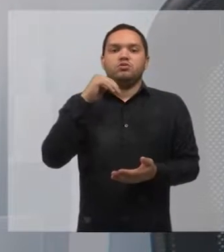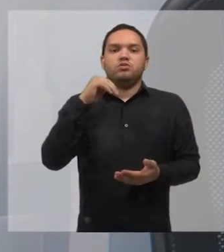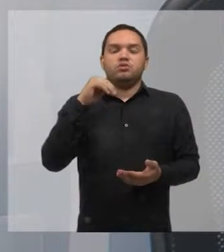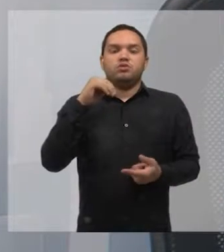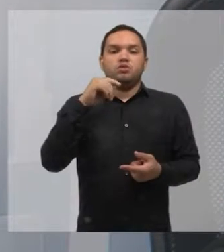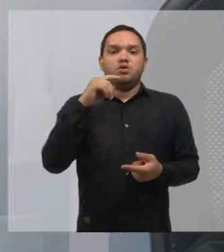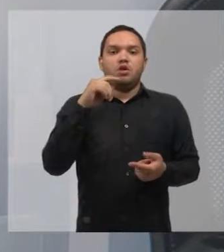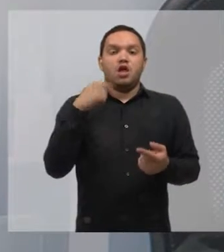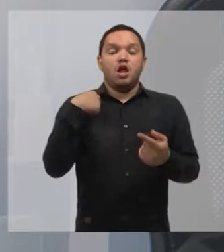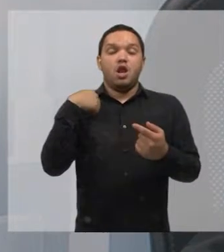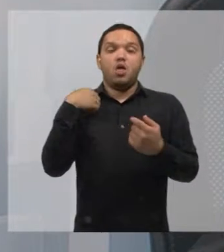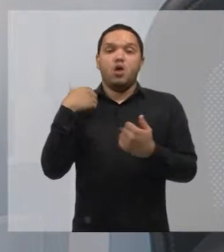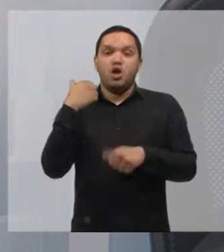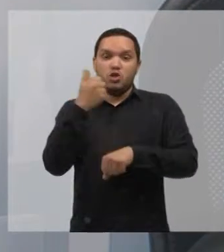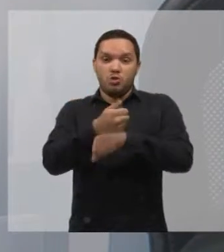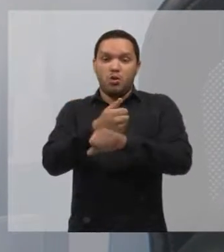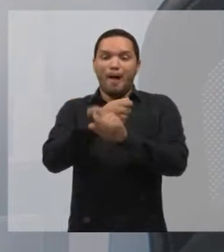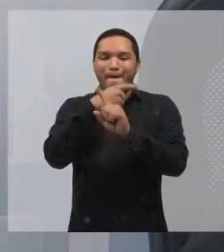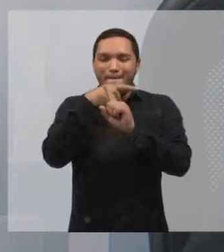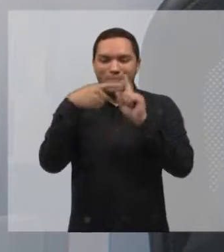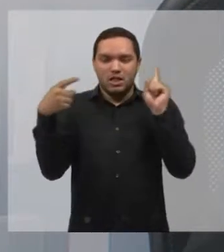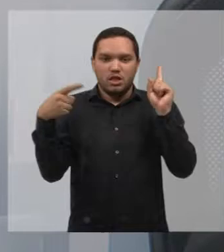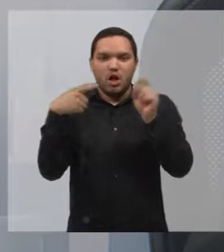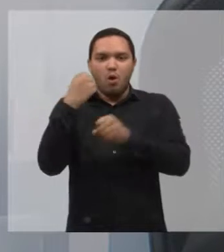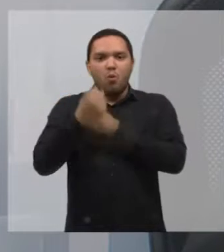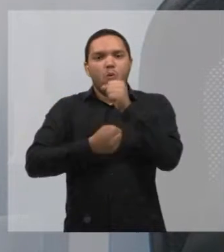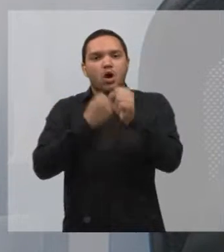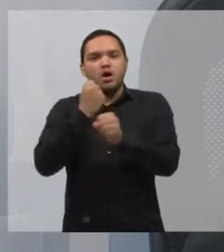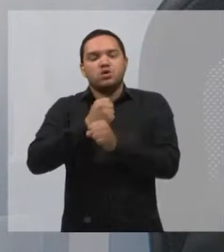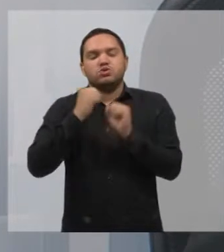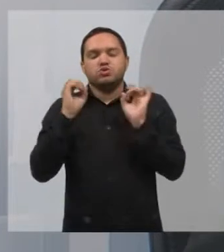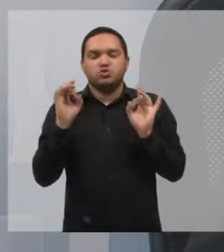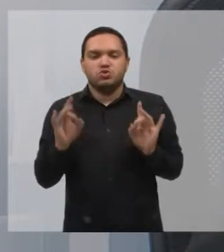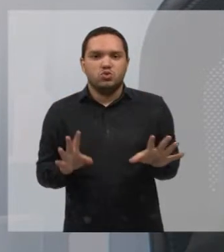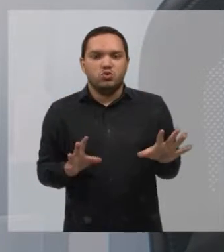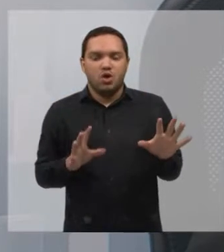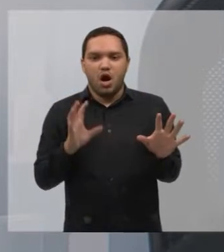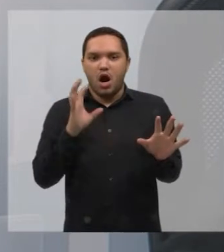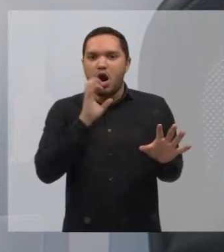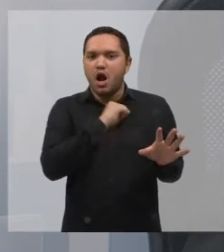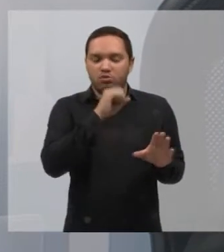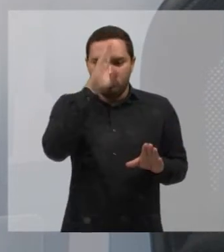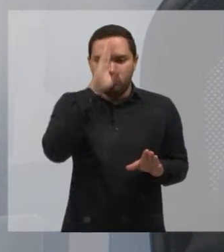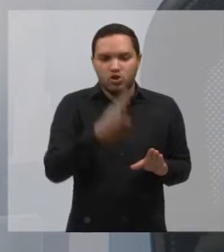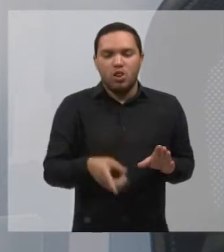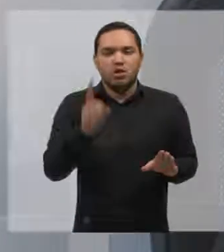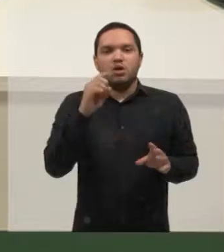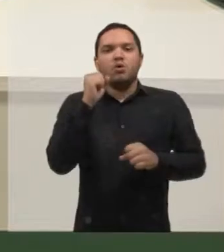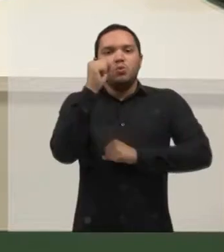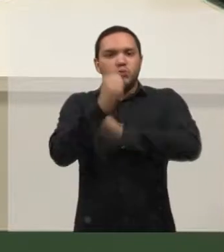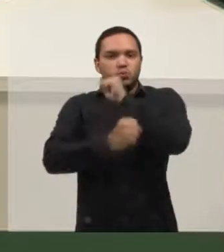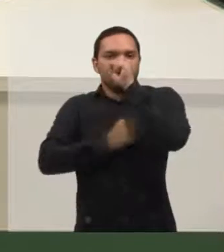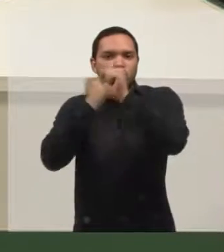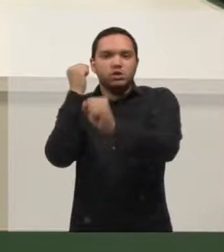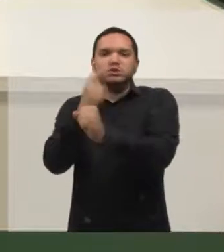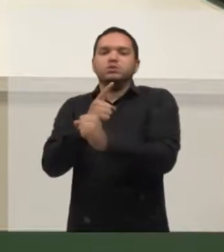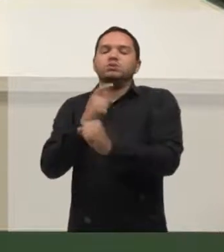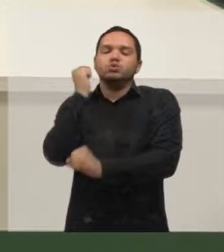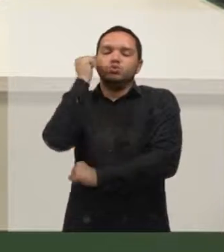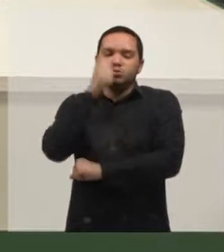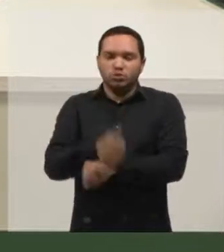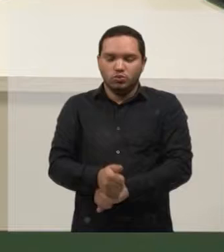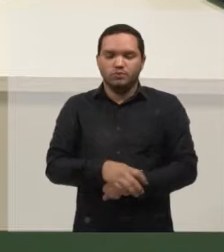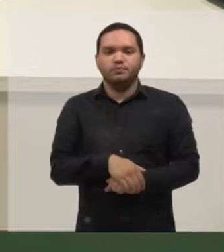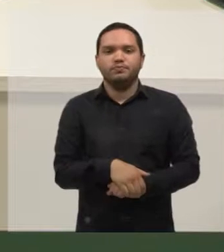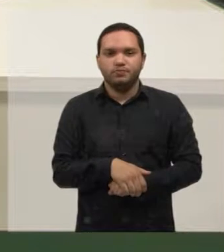na metade da legislatura dele de 4 anos. Não foi logo no primeiro ano, não. No primeiro ano ele ficou, não teve nada. Exatamente. Depois